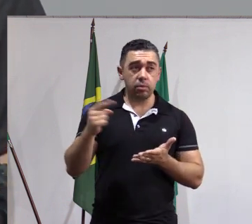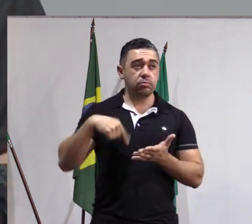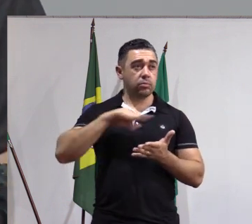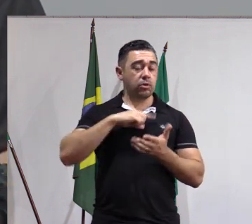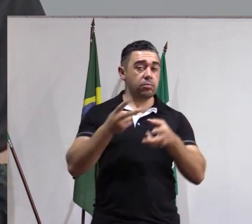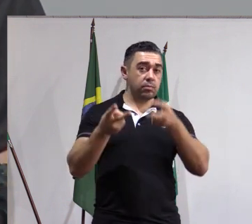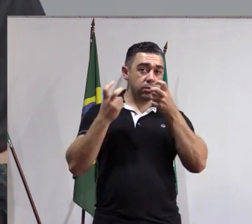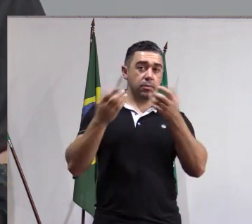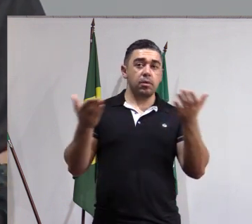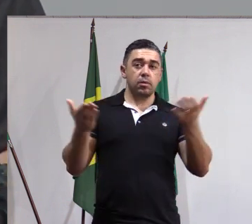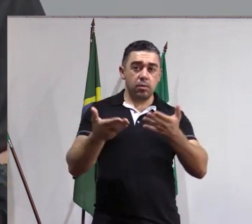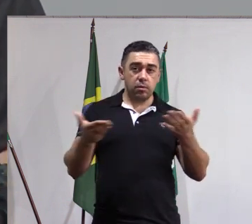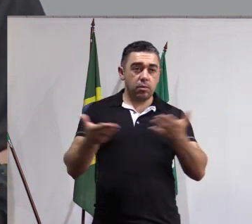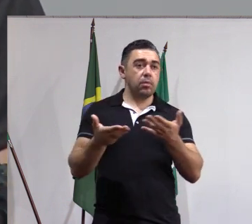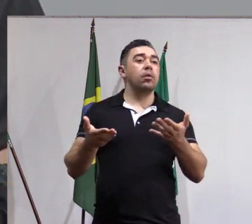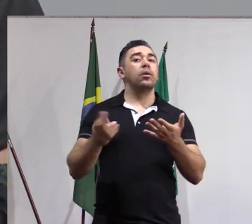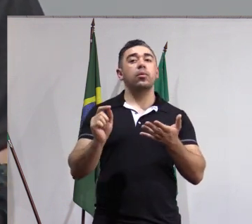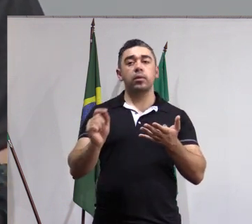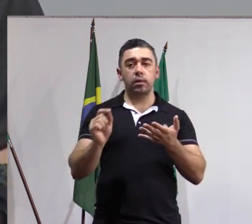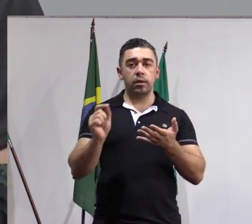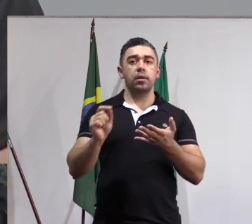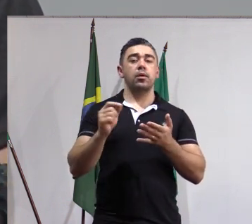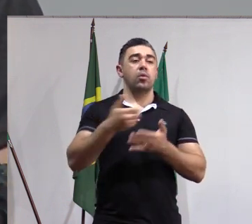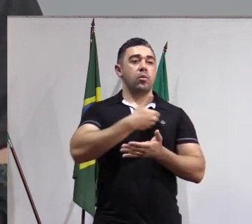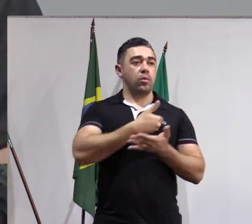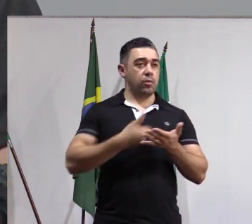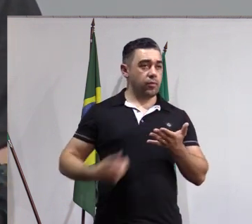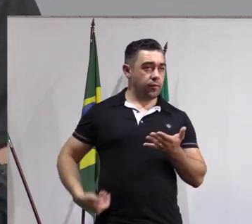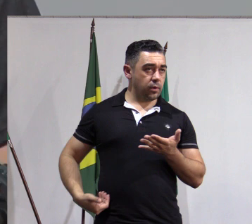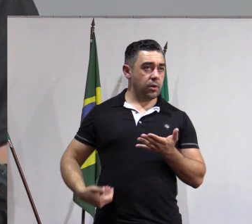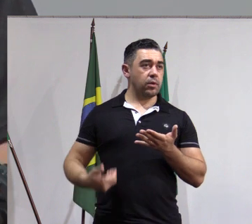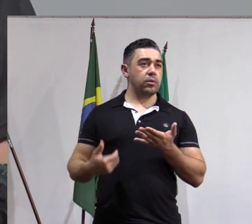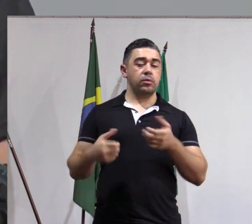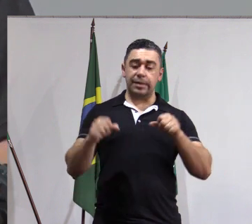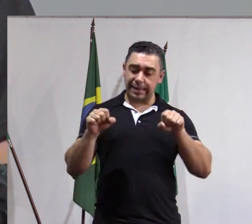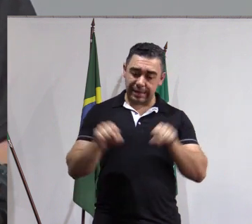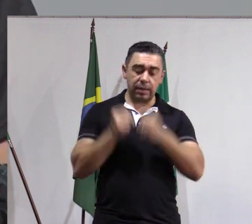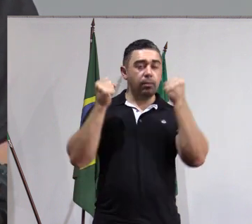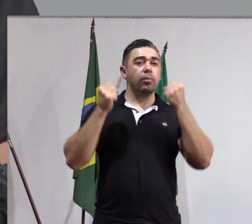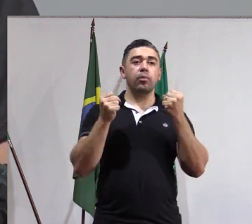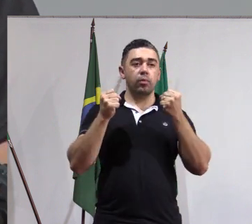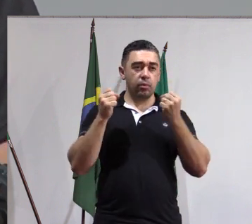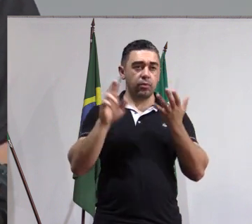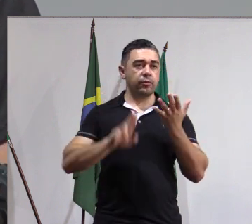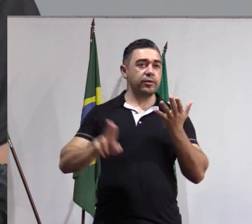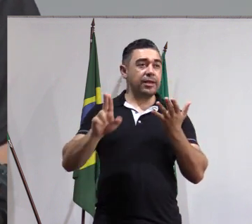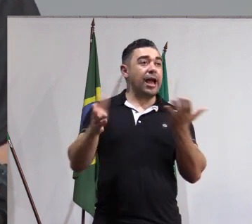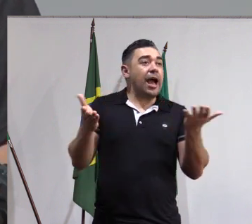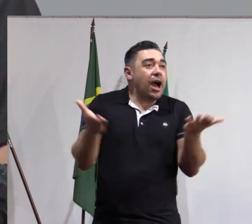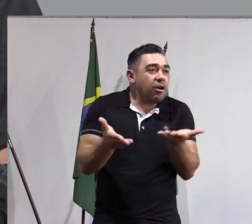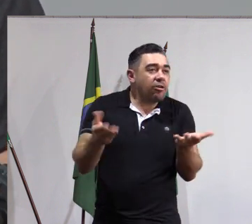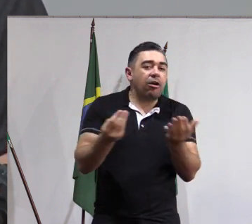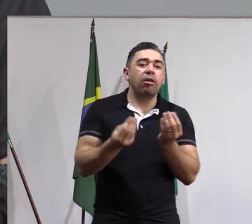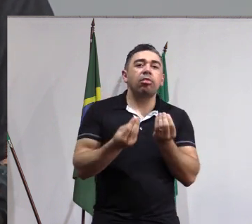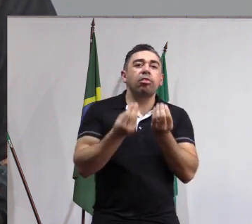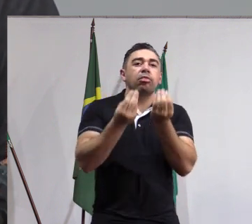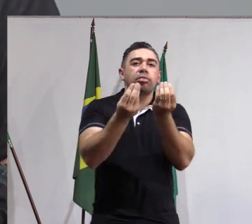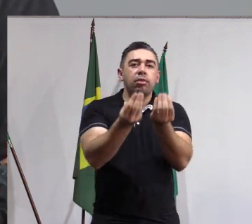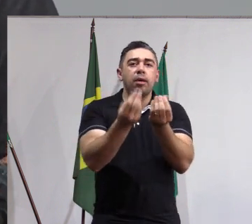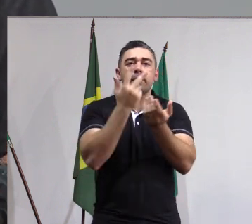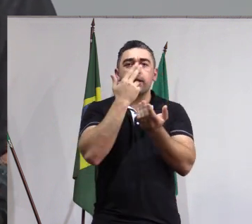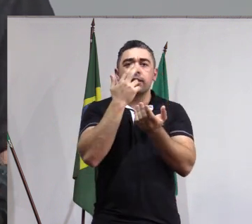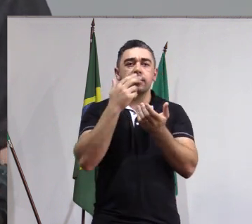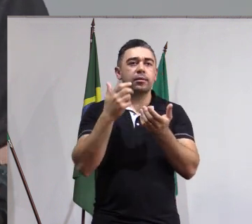colocado. Contexto de um governo que nos quebrou as pernas e agora nos oferece